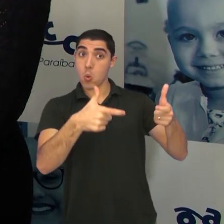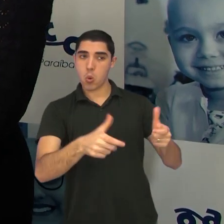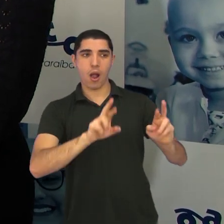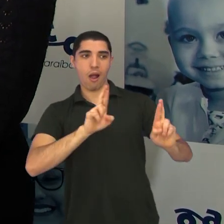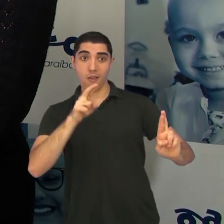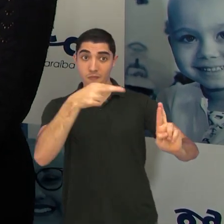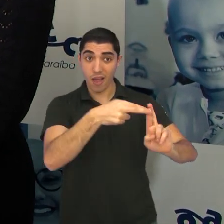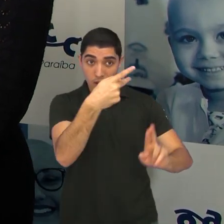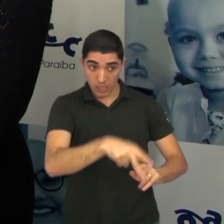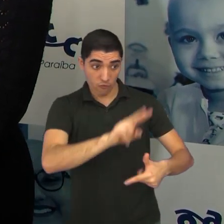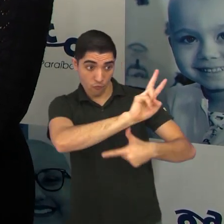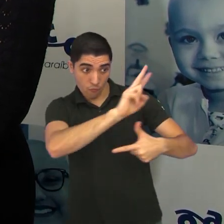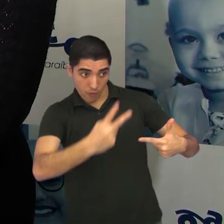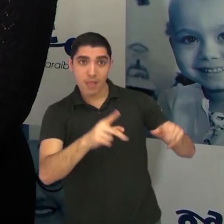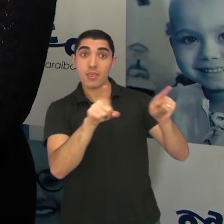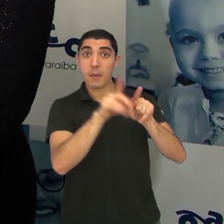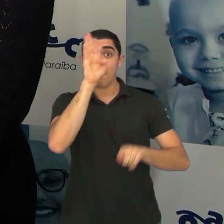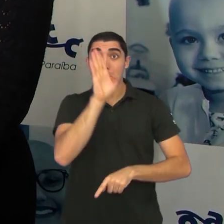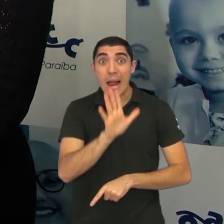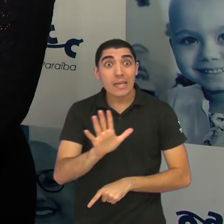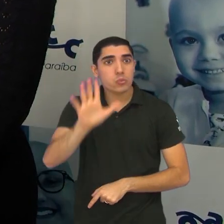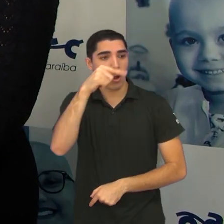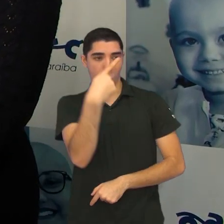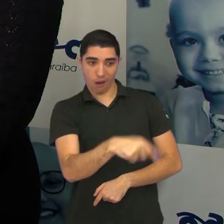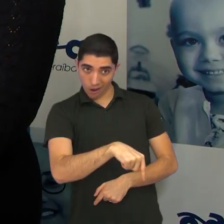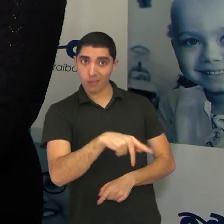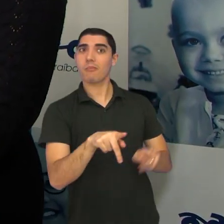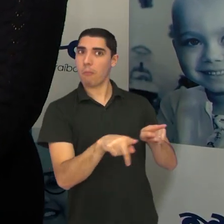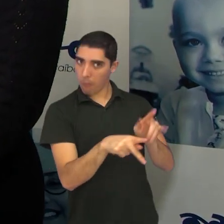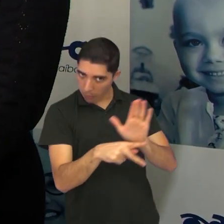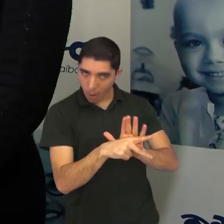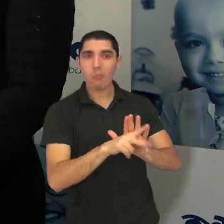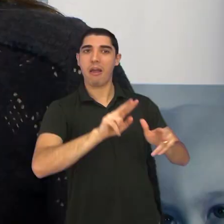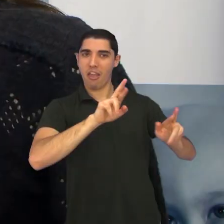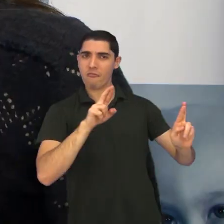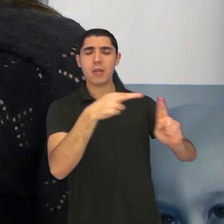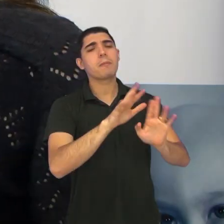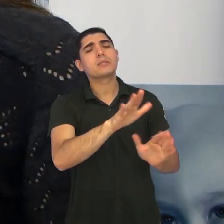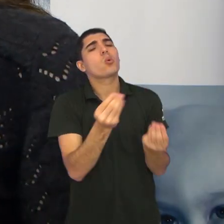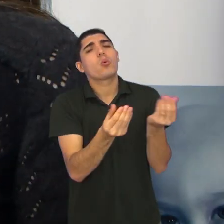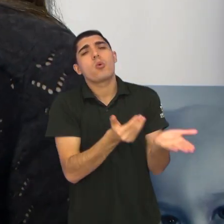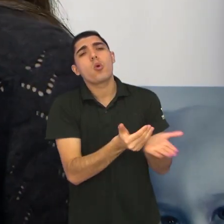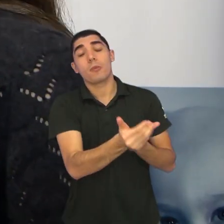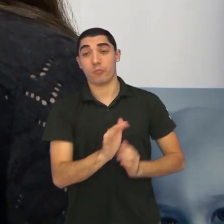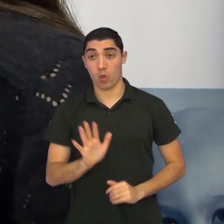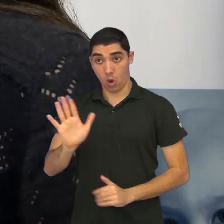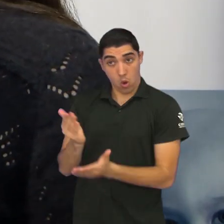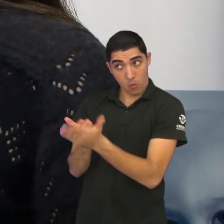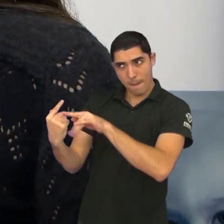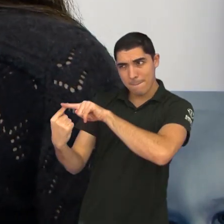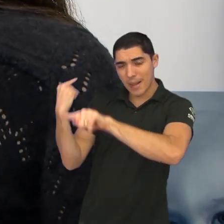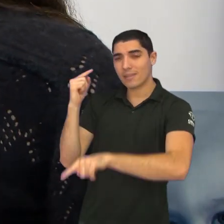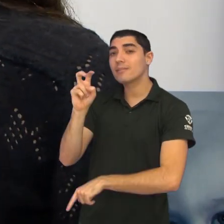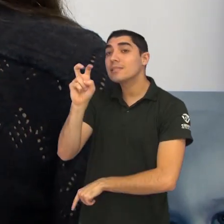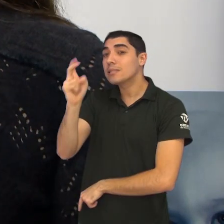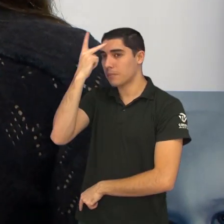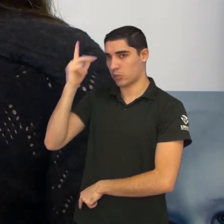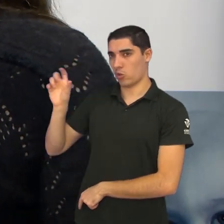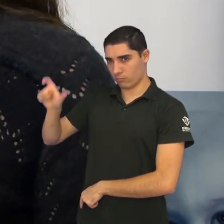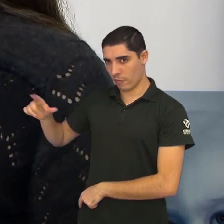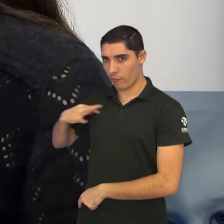Vale quanto no Brasil todo, mas como que tudo começou? Na verdade, tudo começou com 5 voluntários, né?